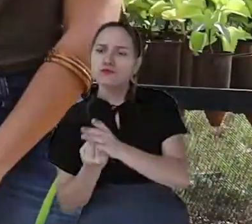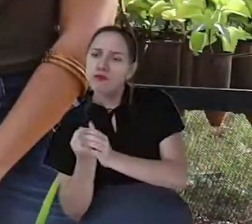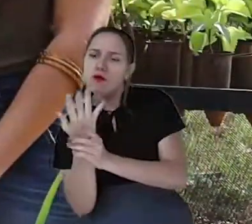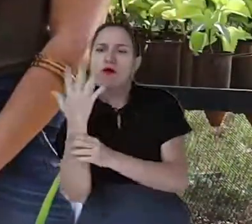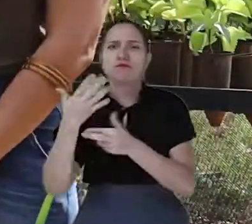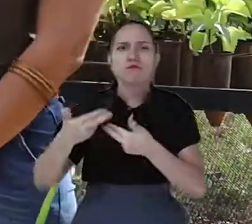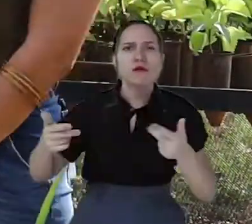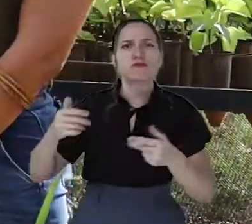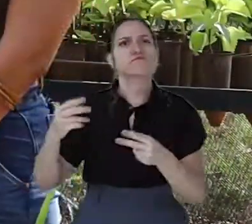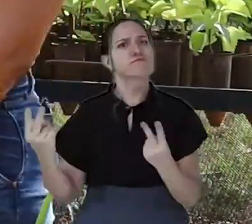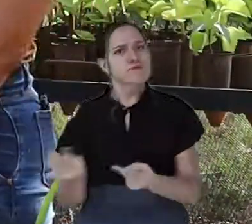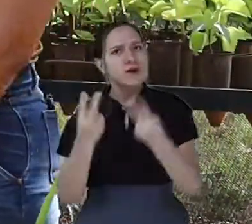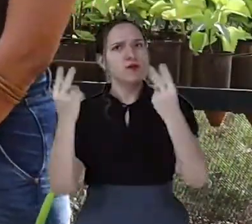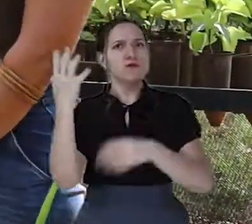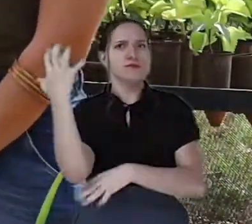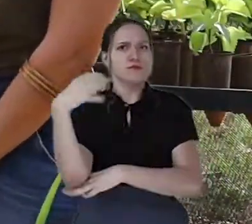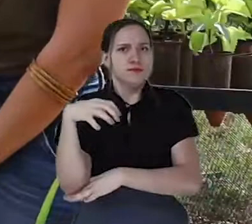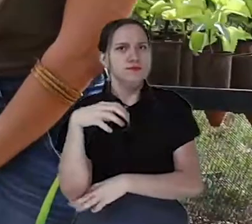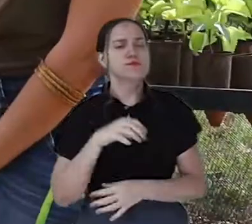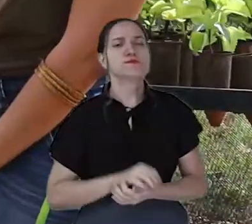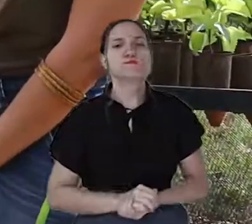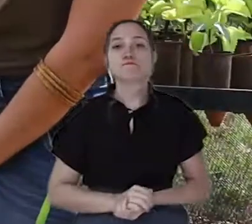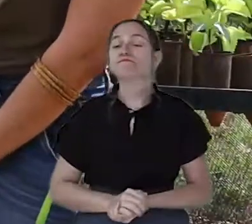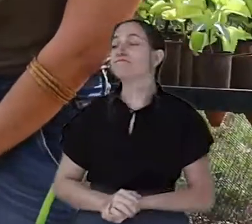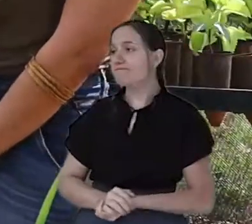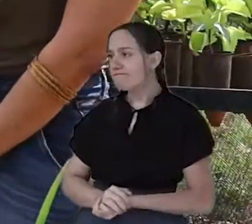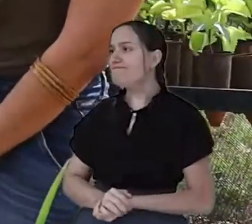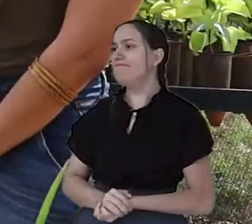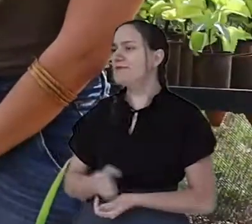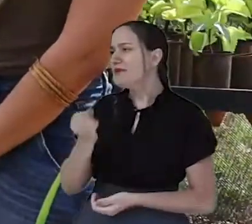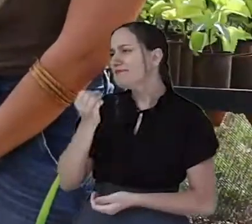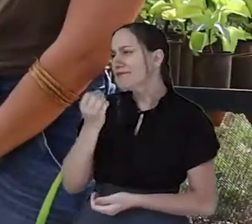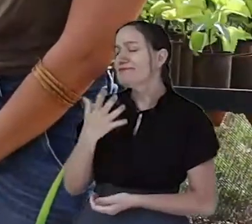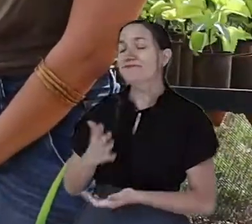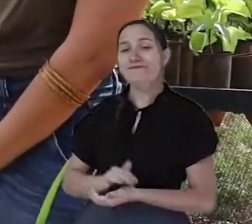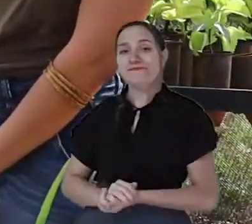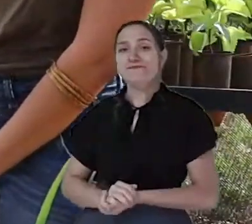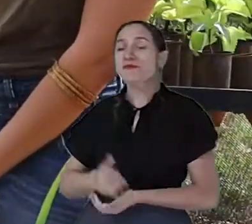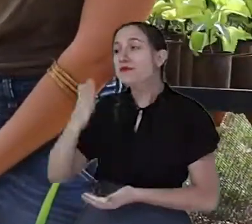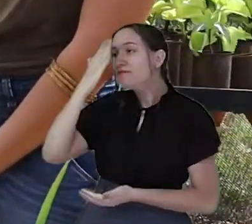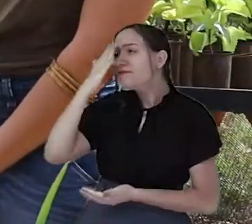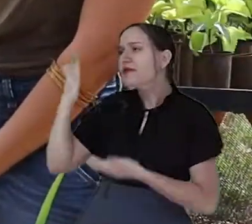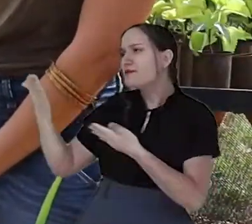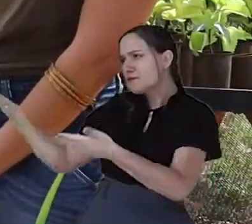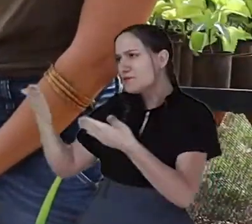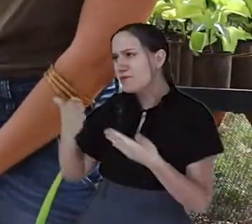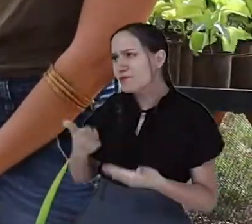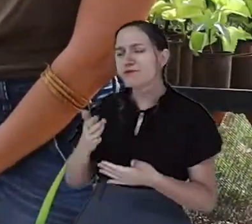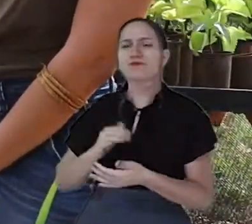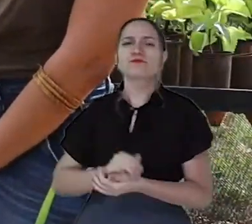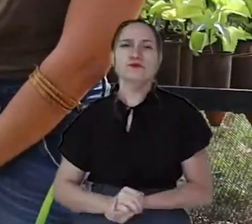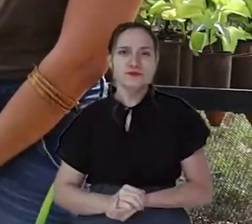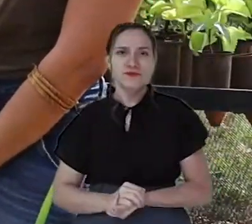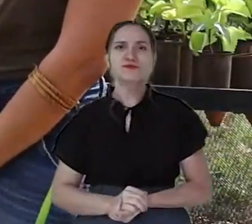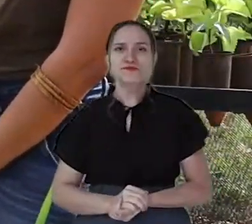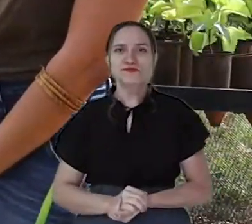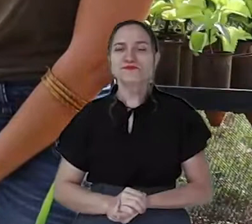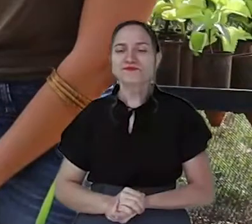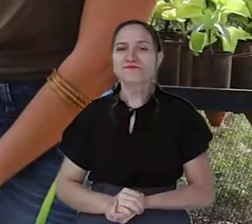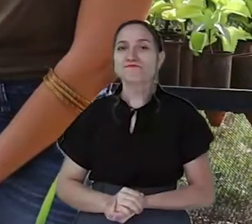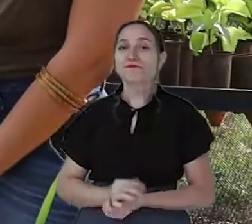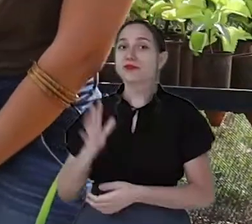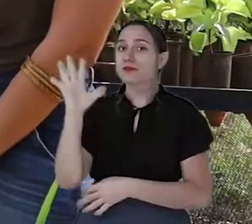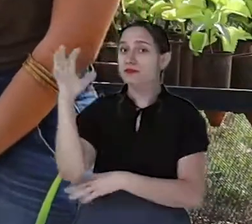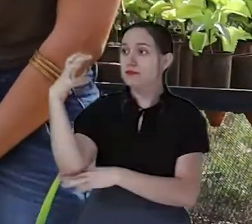valorizar um pouco mais o nosso cerrado. Bom, obrigado pelo convite, né, mais uma vez. O